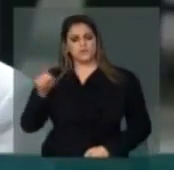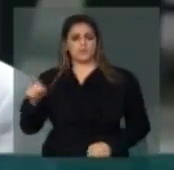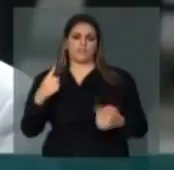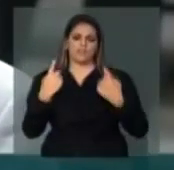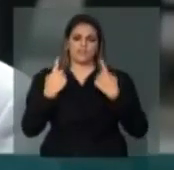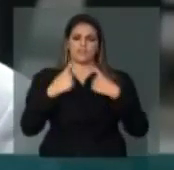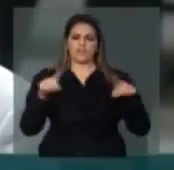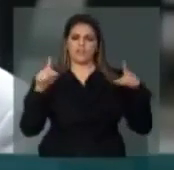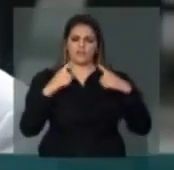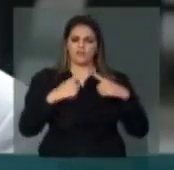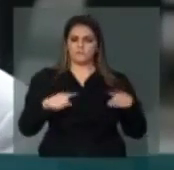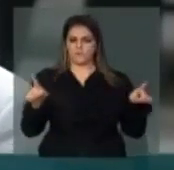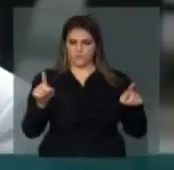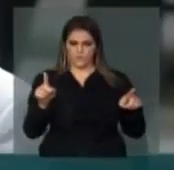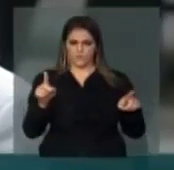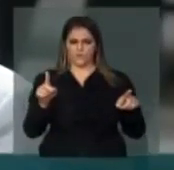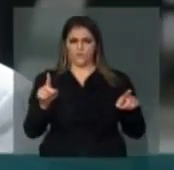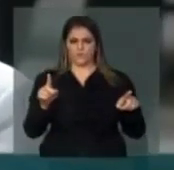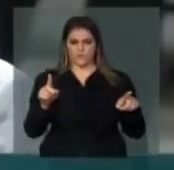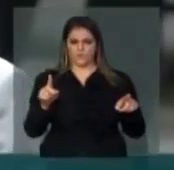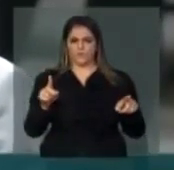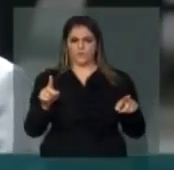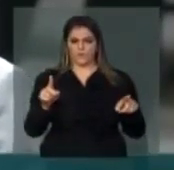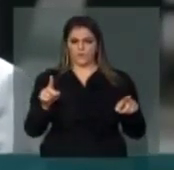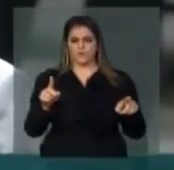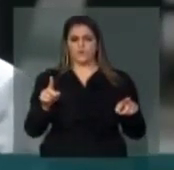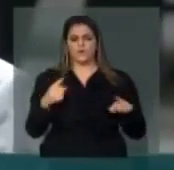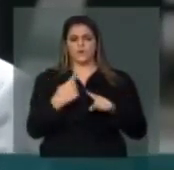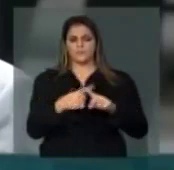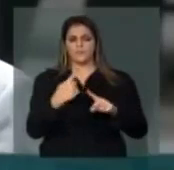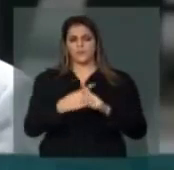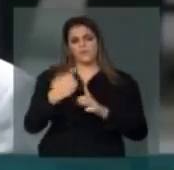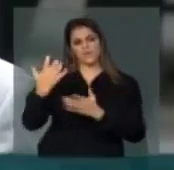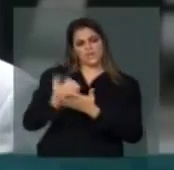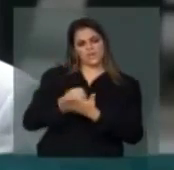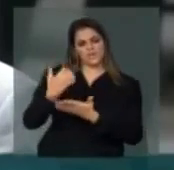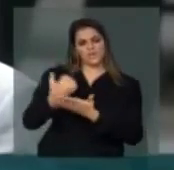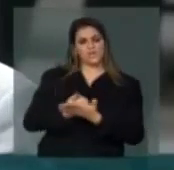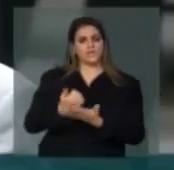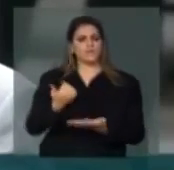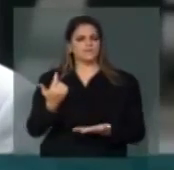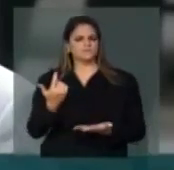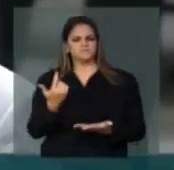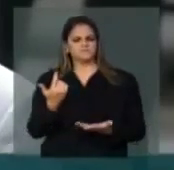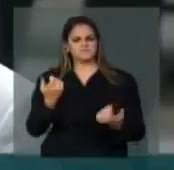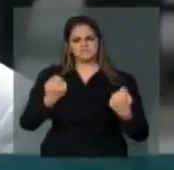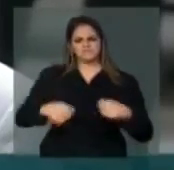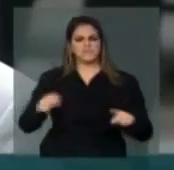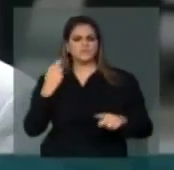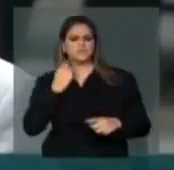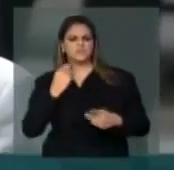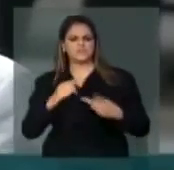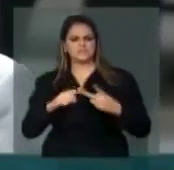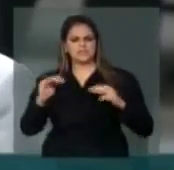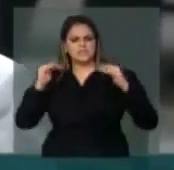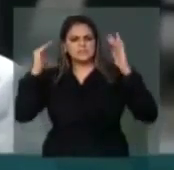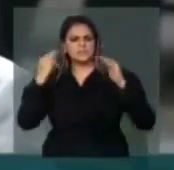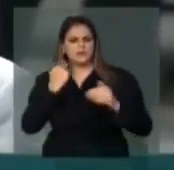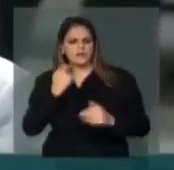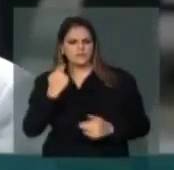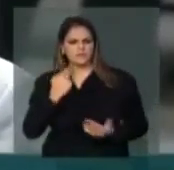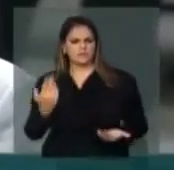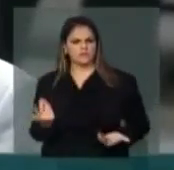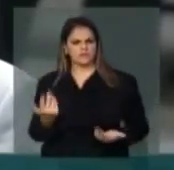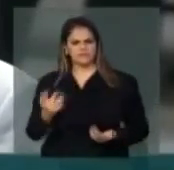criticou um auxílio educação para desembargadores e juízes, que de fato, na realidade do país, é uma